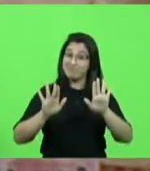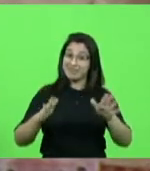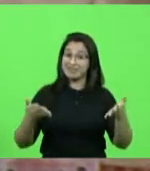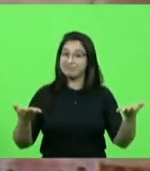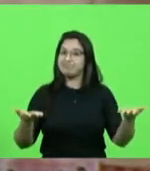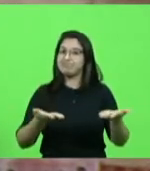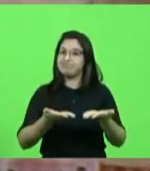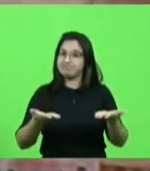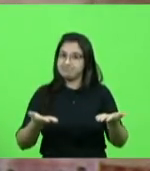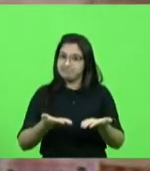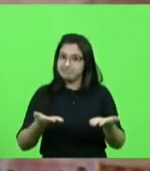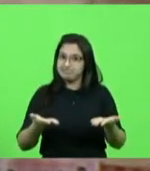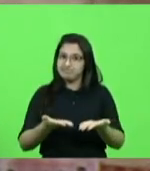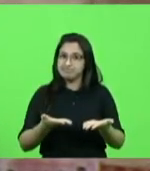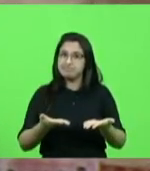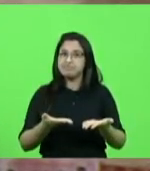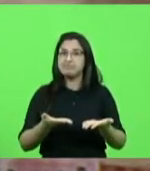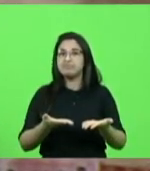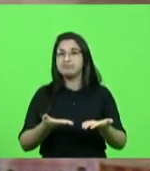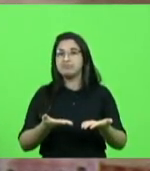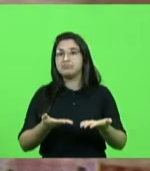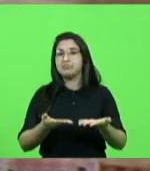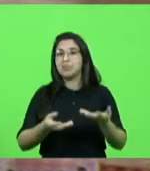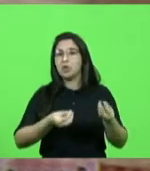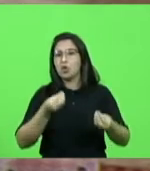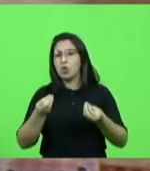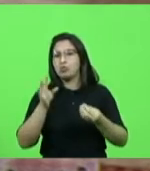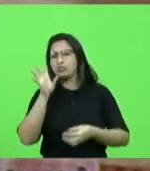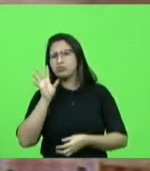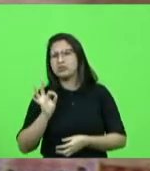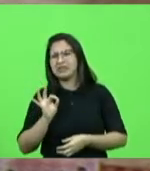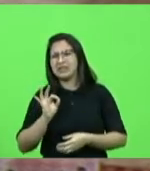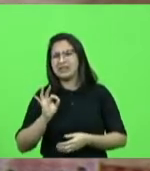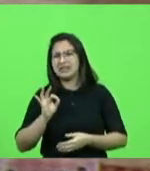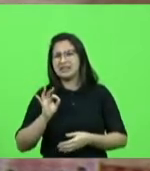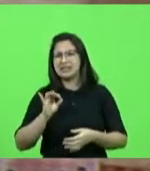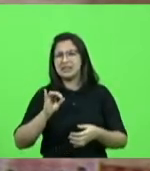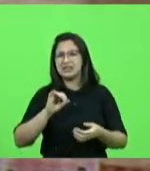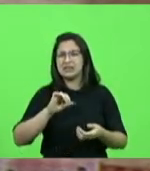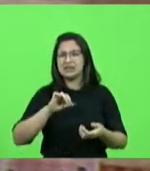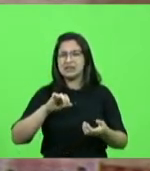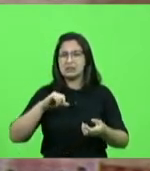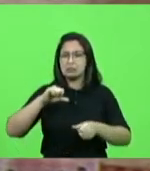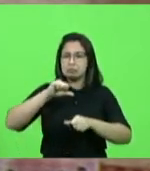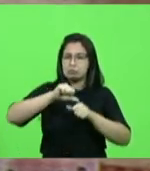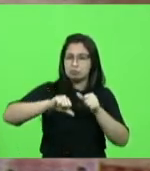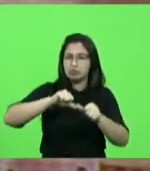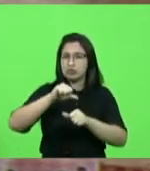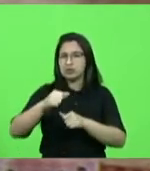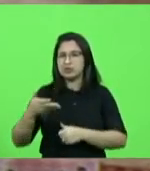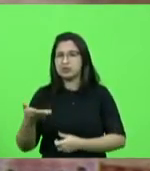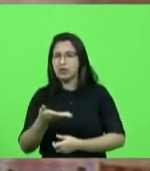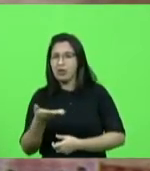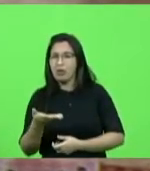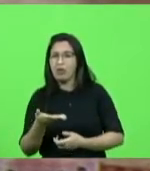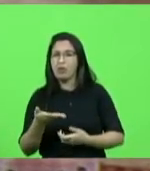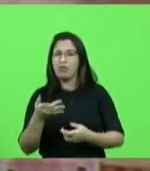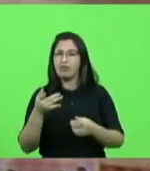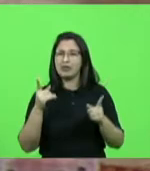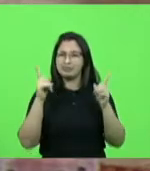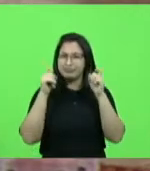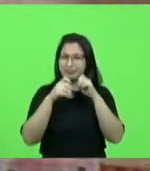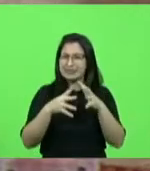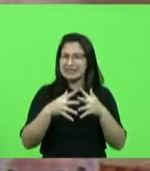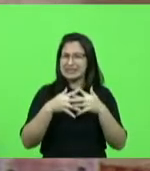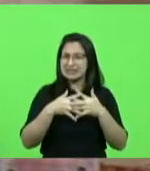de realmente de, não sei se é transição ou o momento que nós estamos passando, é complicado,